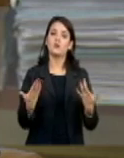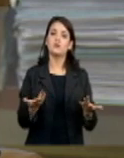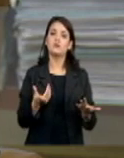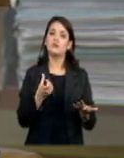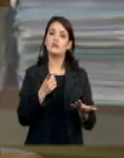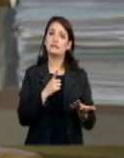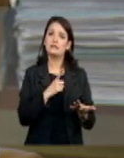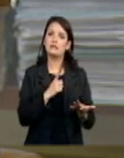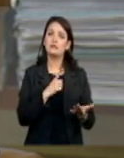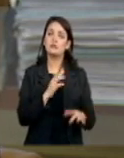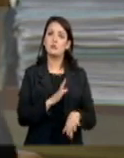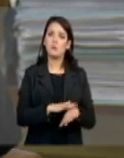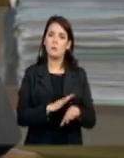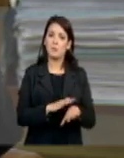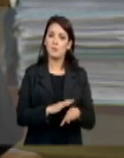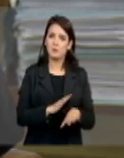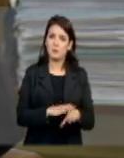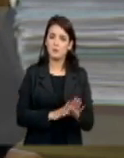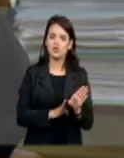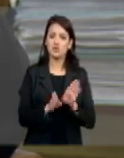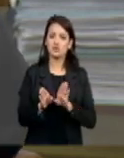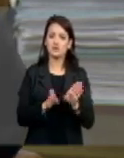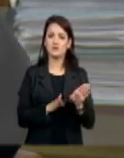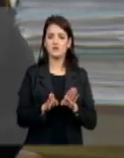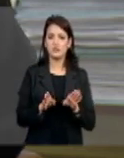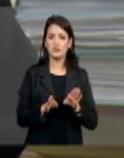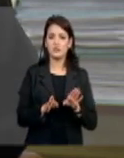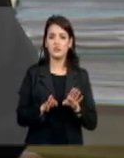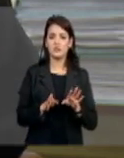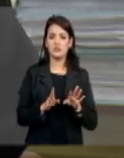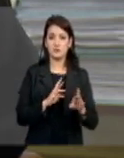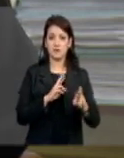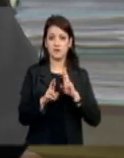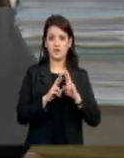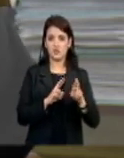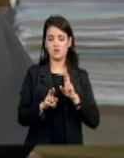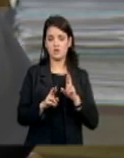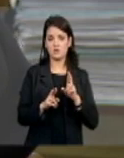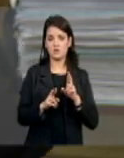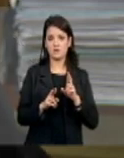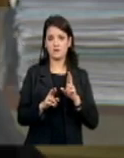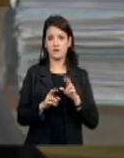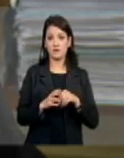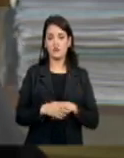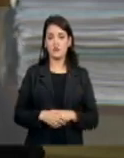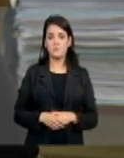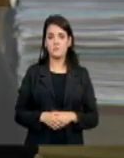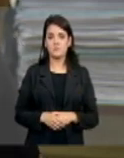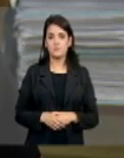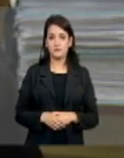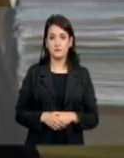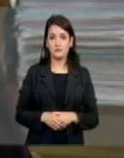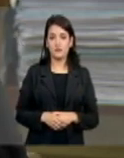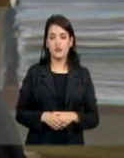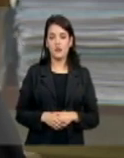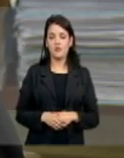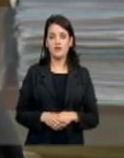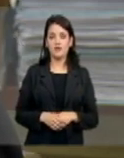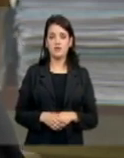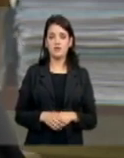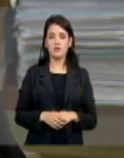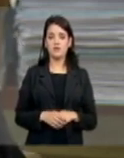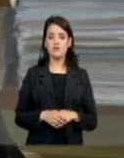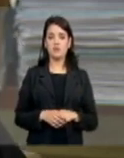antagonismo em suas relações estruturalmente desiguais com a potestade do